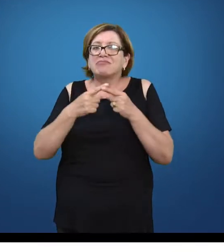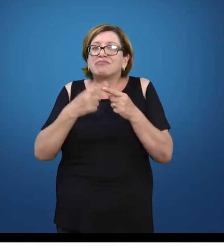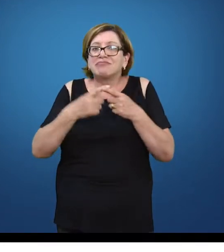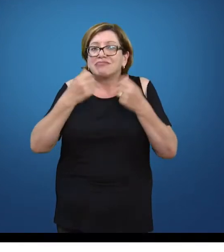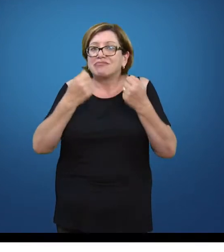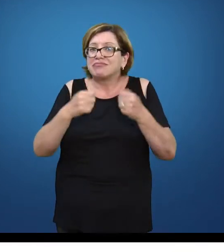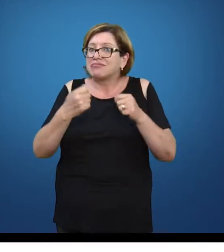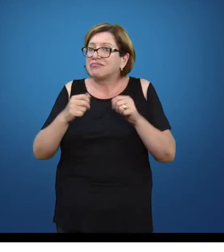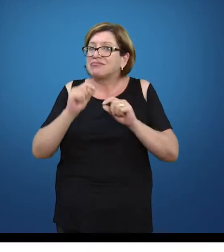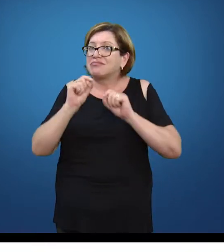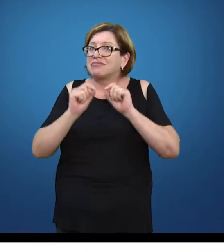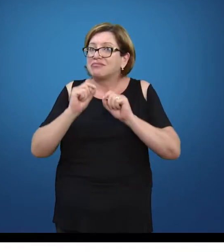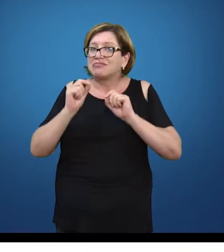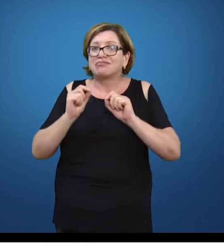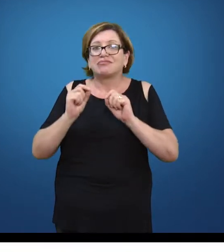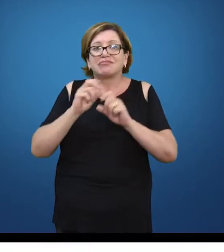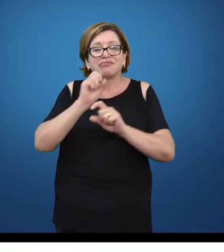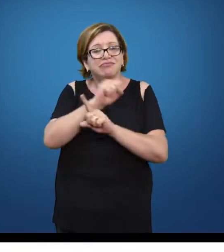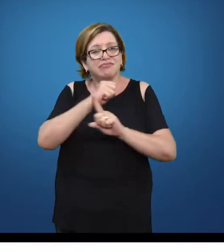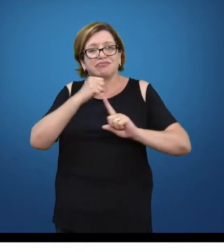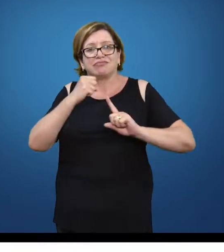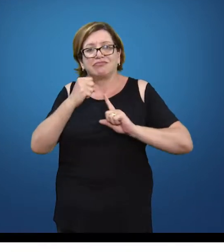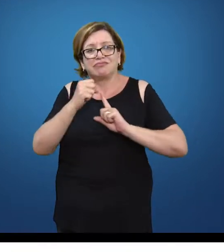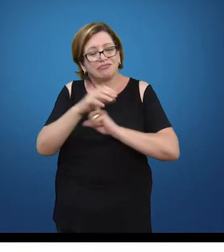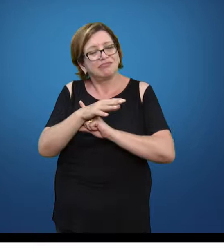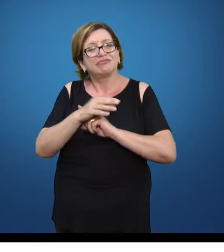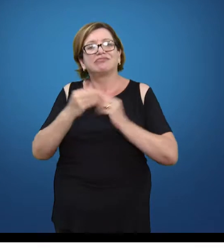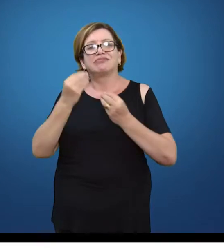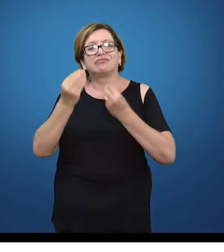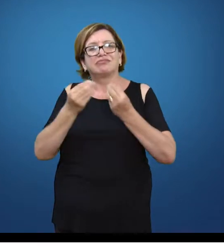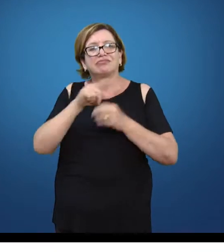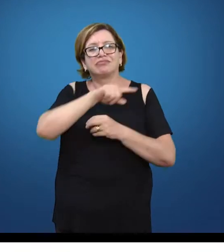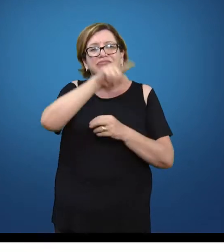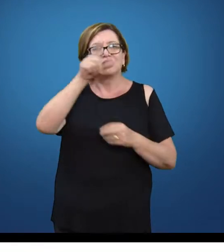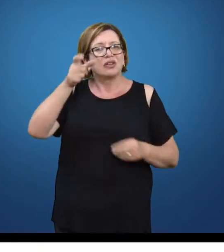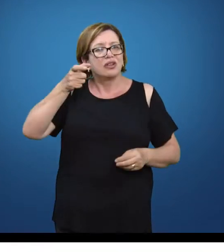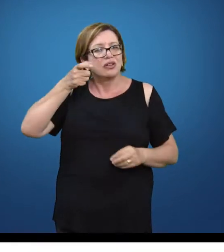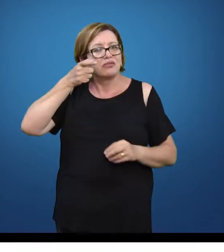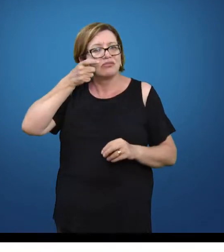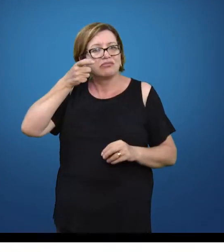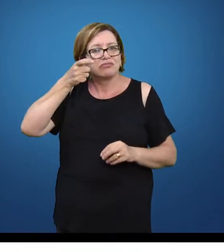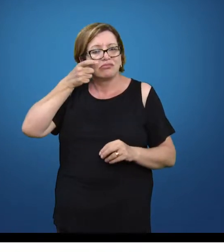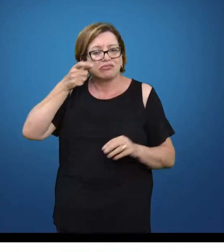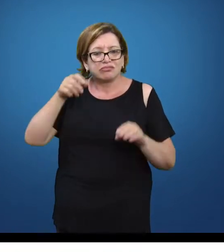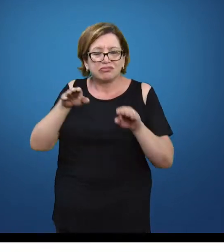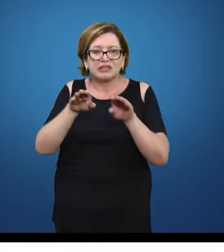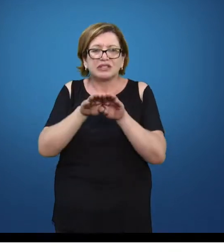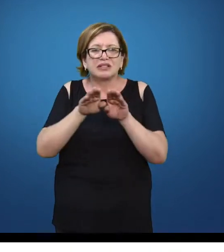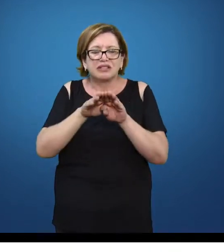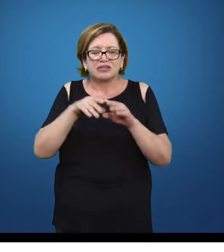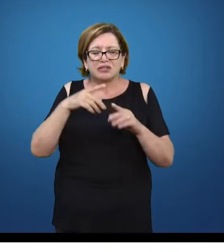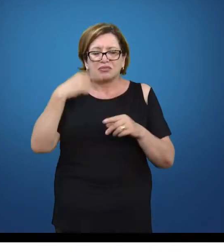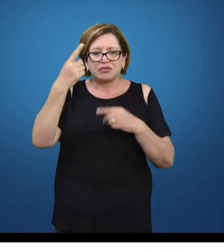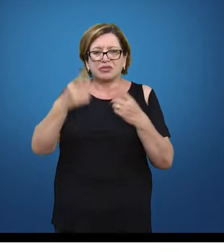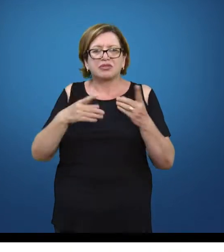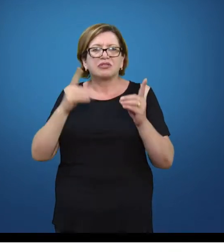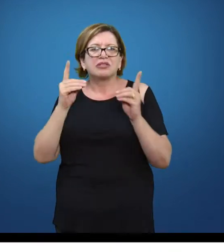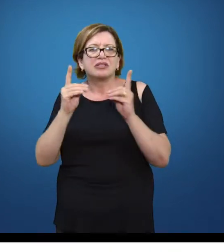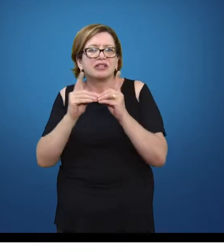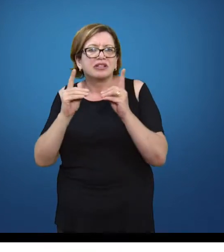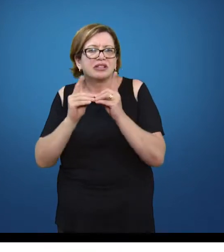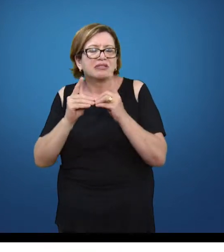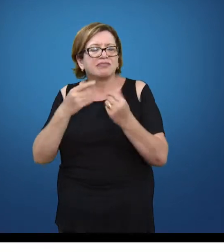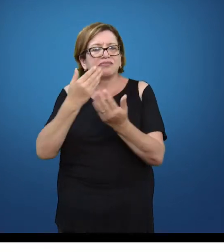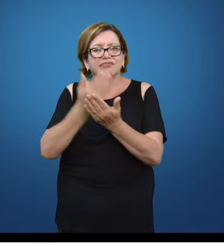necessidades imediatas da sociedade. E isso vocês vão observar também quando forem estudar didática, por exemplo,